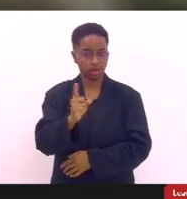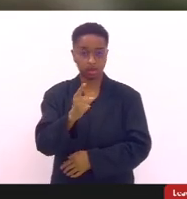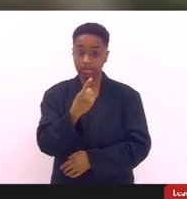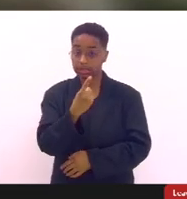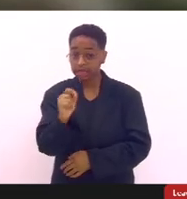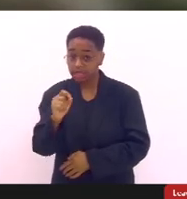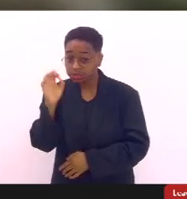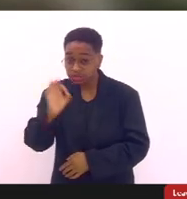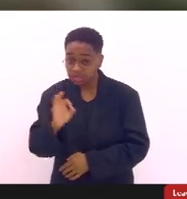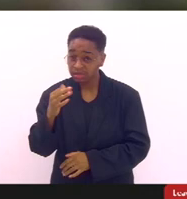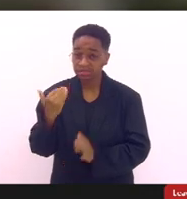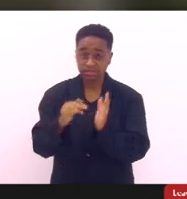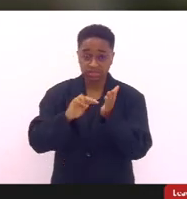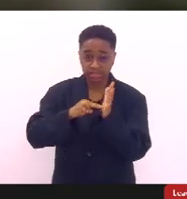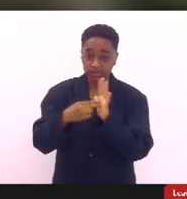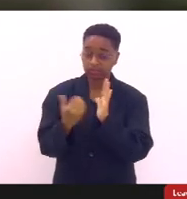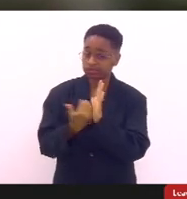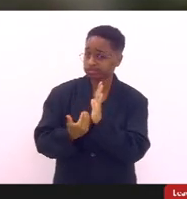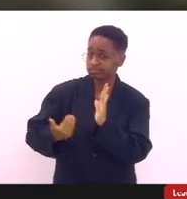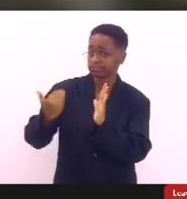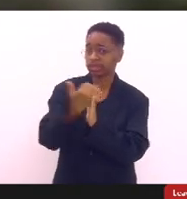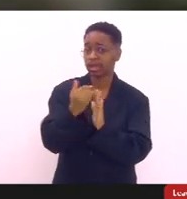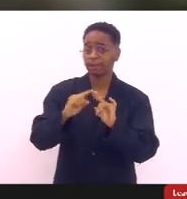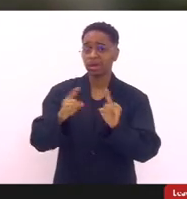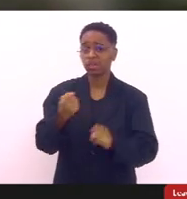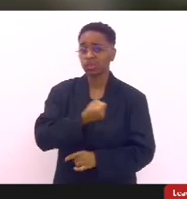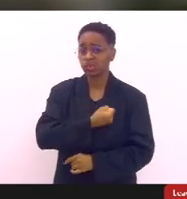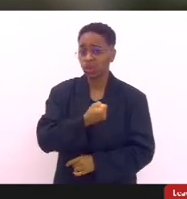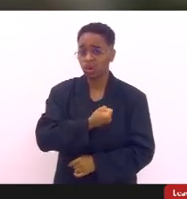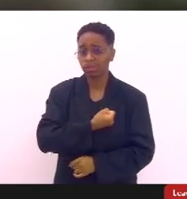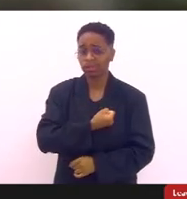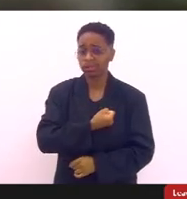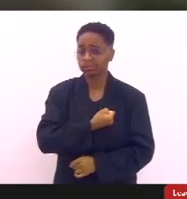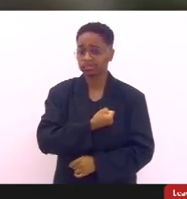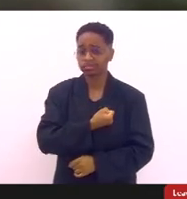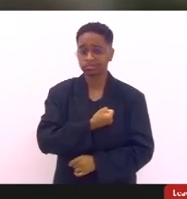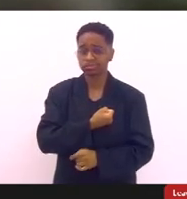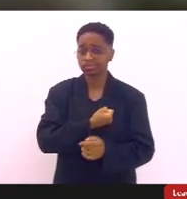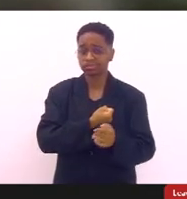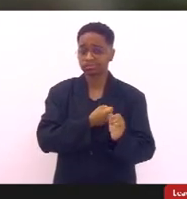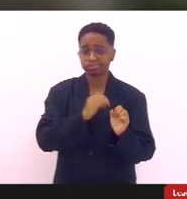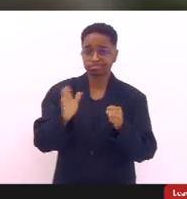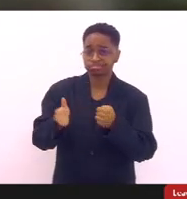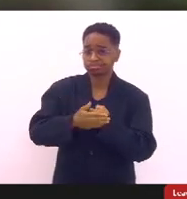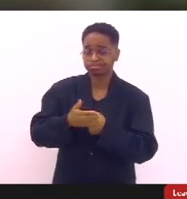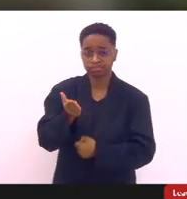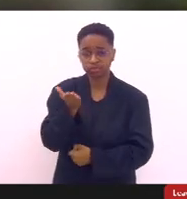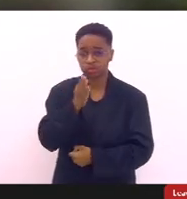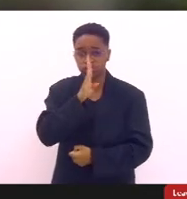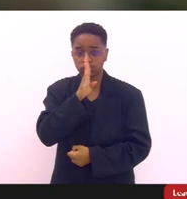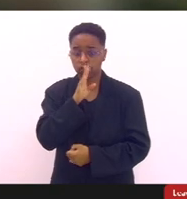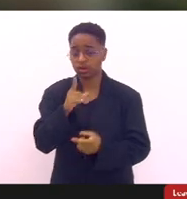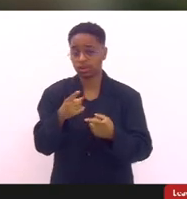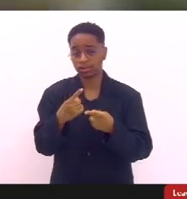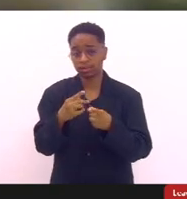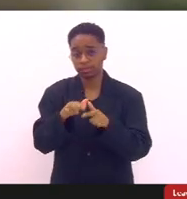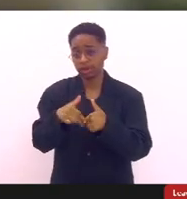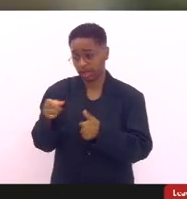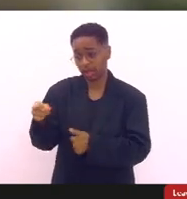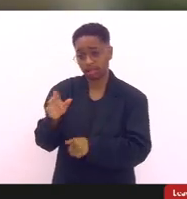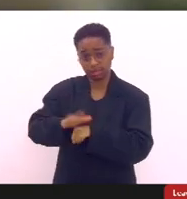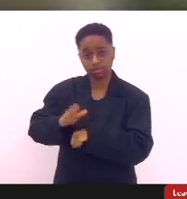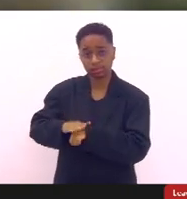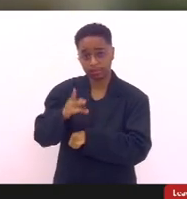ou 12% é muita coisa. Só que esse número é absolutamente subnotificado, exatamente pela razão que ela